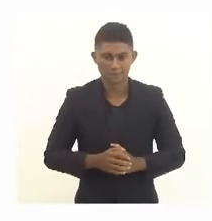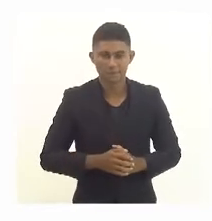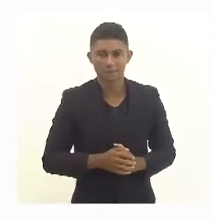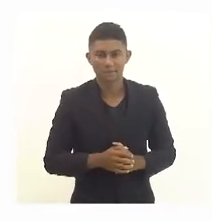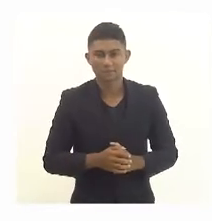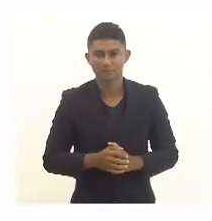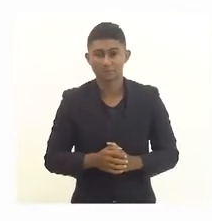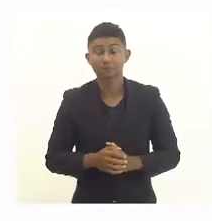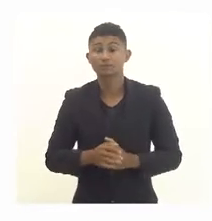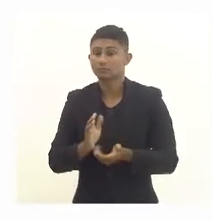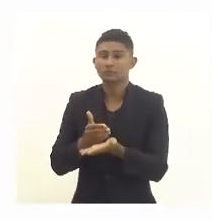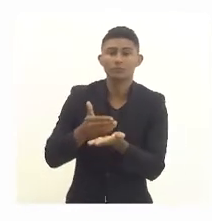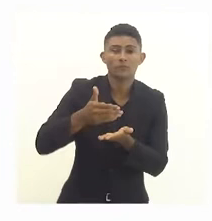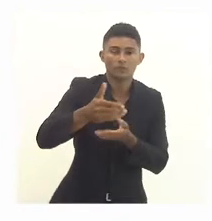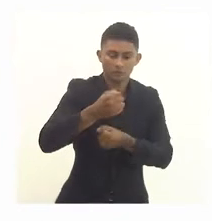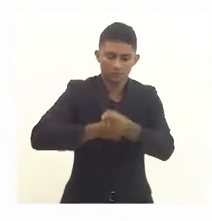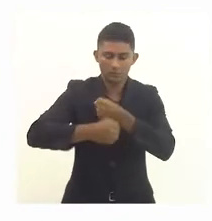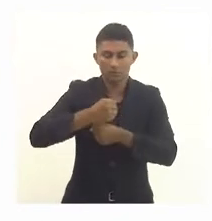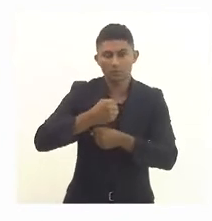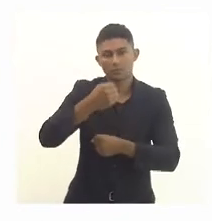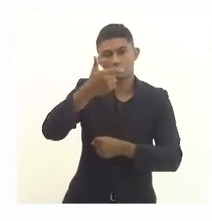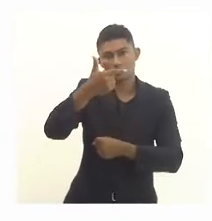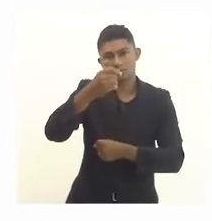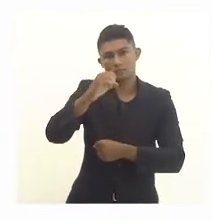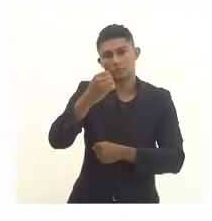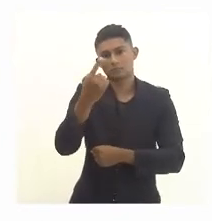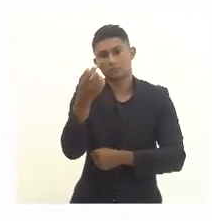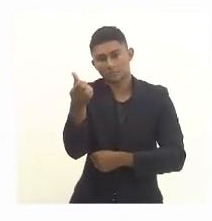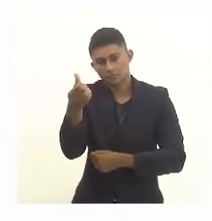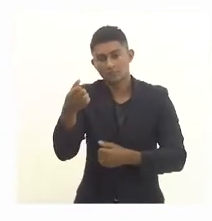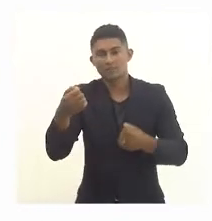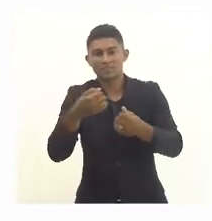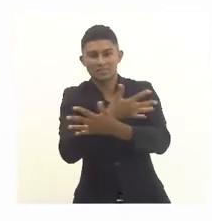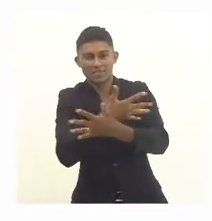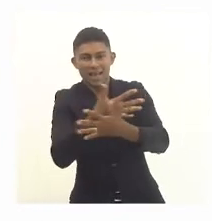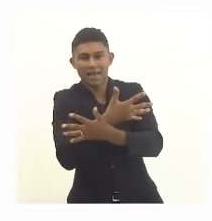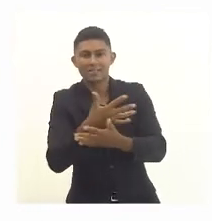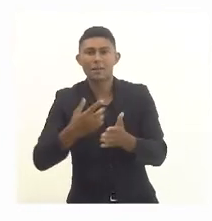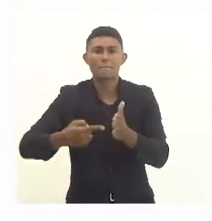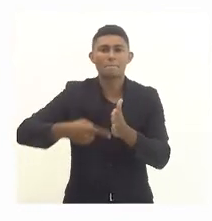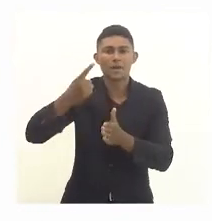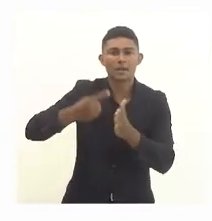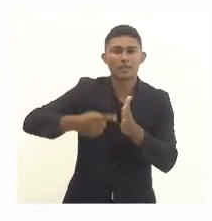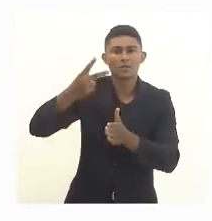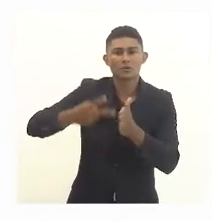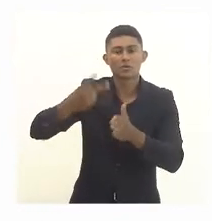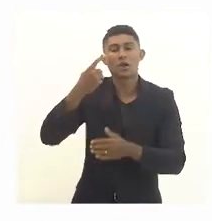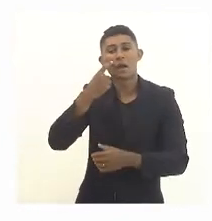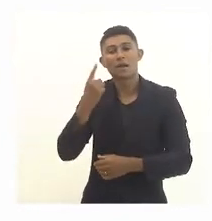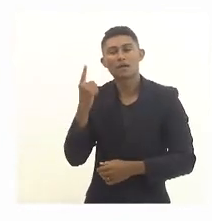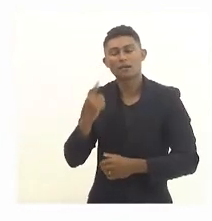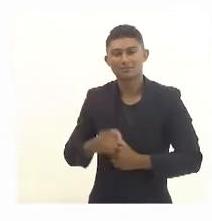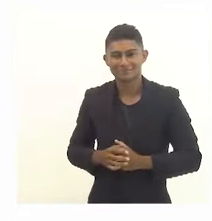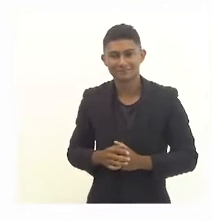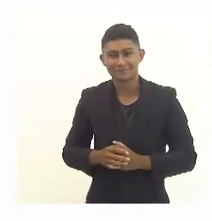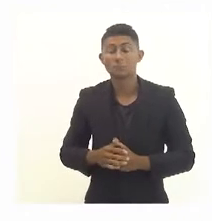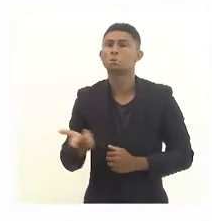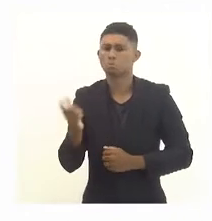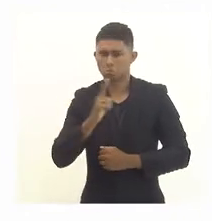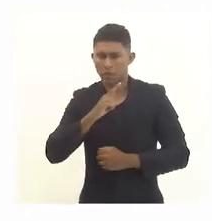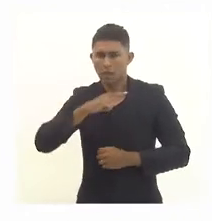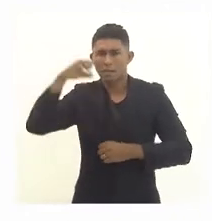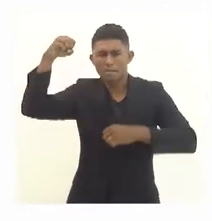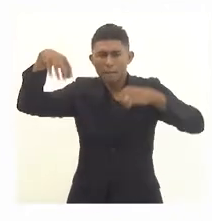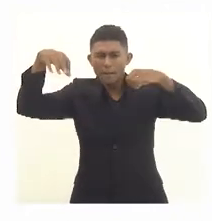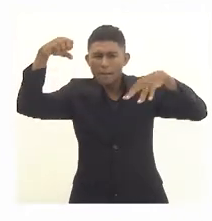A gente começou aqui em 2016. As primeiras cidades foram Caraguatatuba e São João de Meriti, aqui no Rio. A gente tem luminárias instaladas